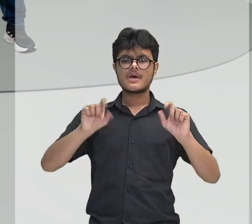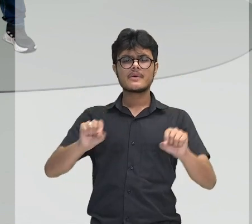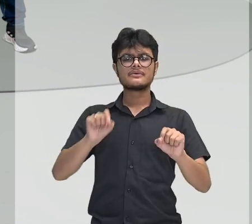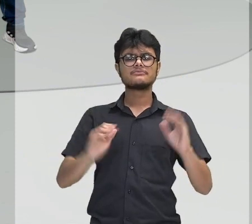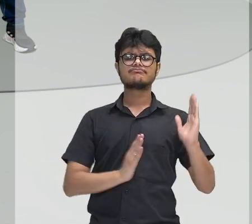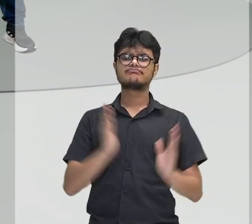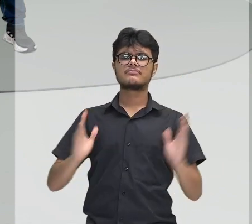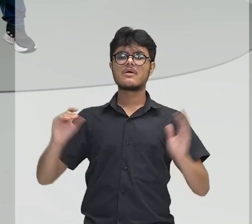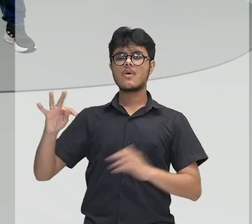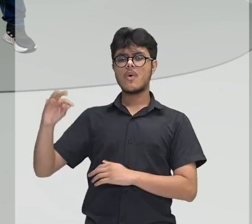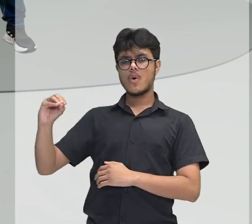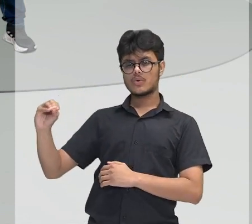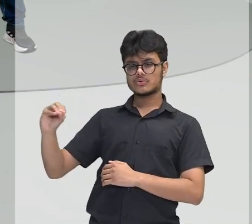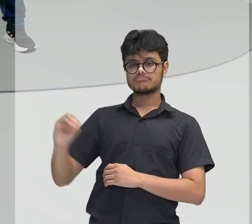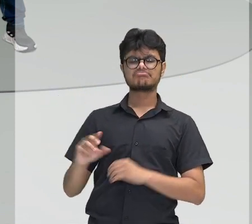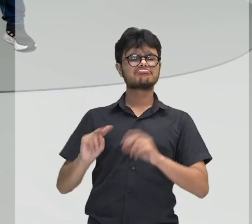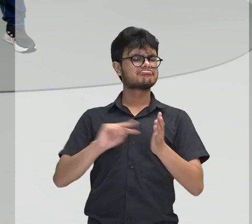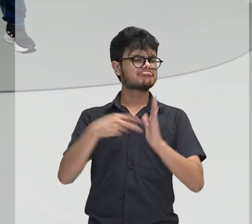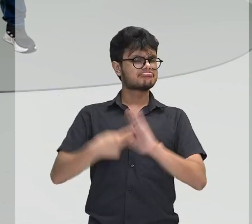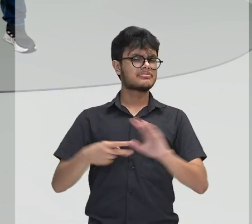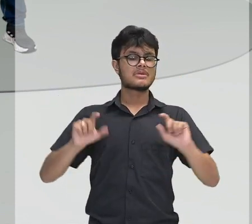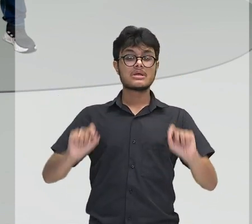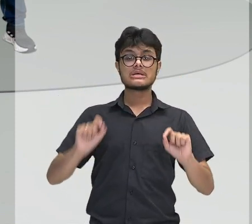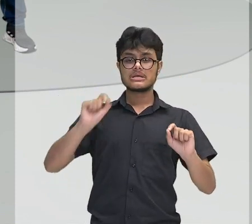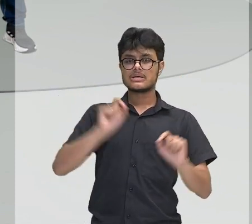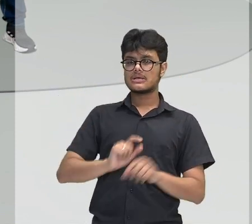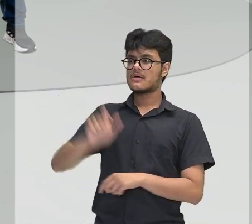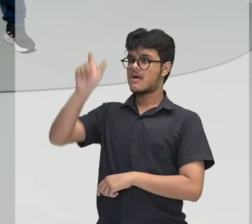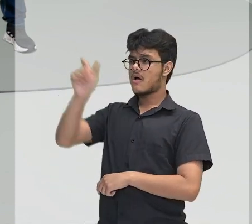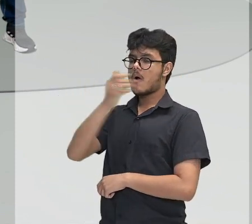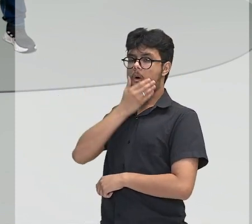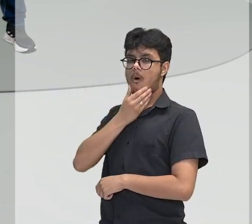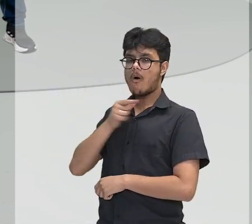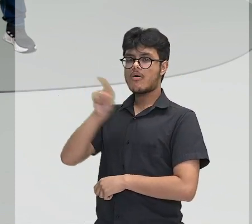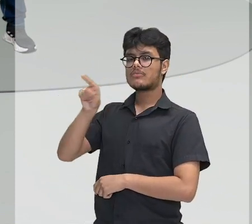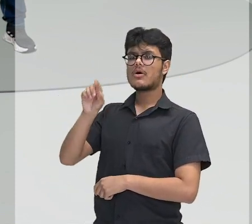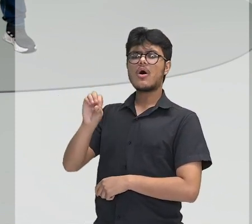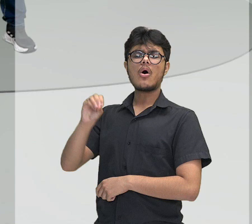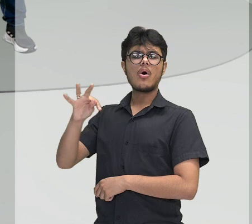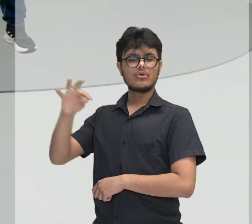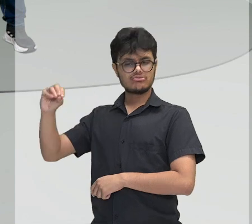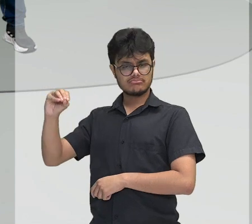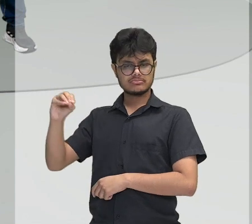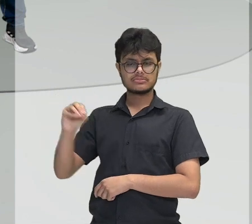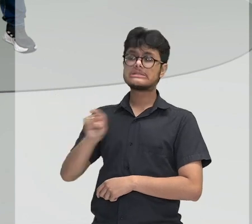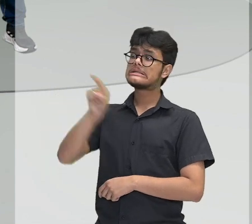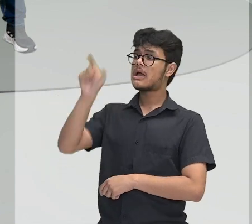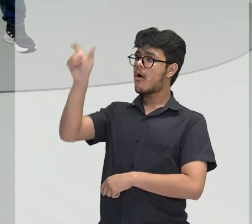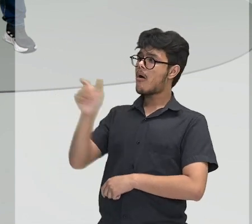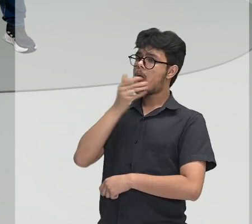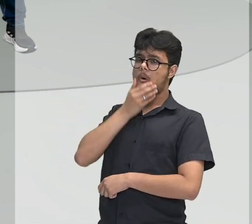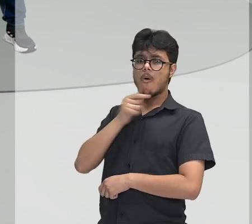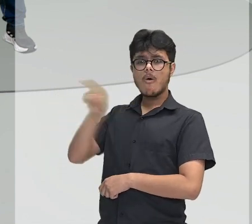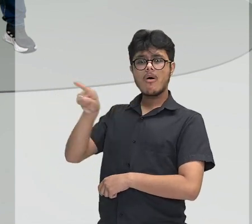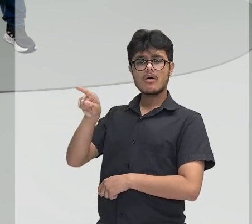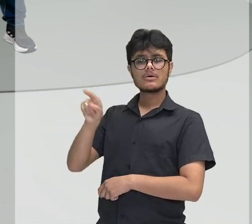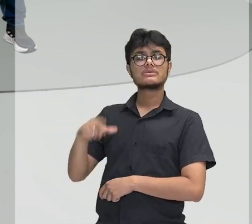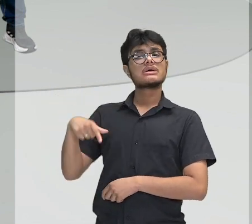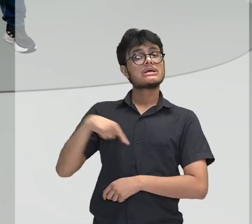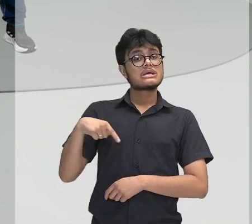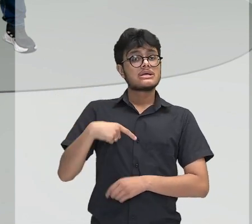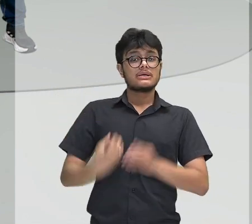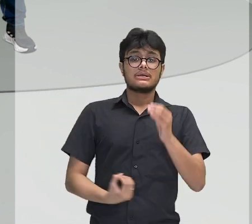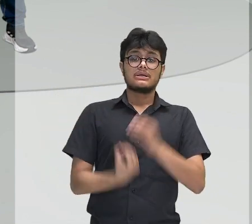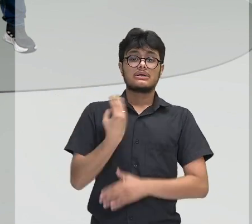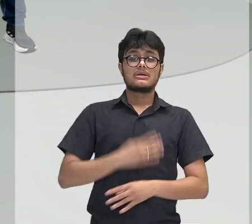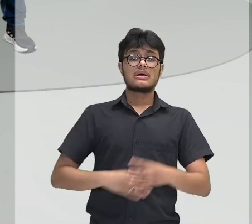ciclo de Otto. O ciclo de Otto ele foi inventado por um físico chamado Otto e o Otto ele criou um ciclo dividido